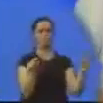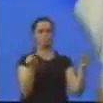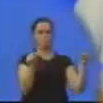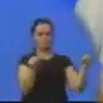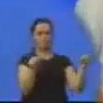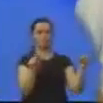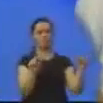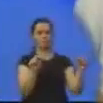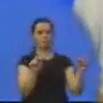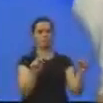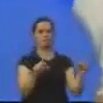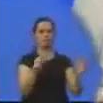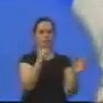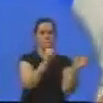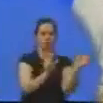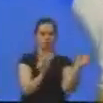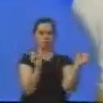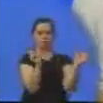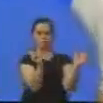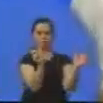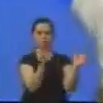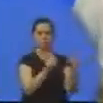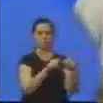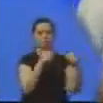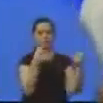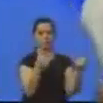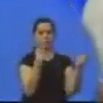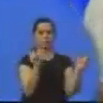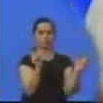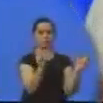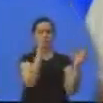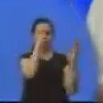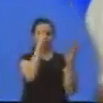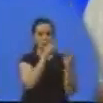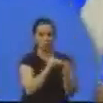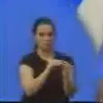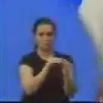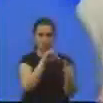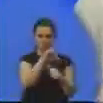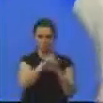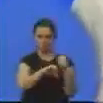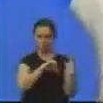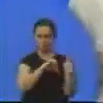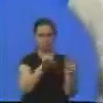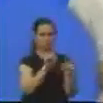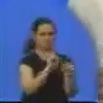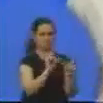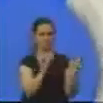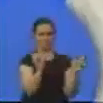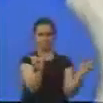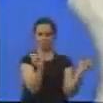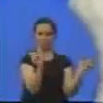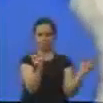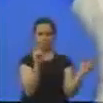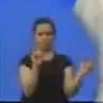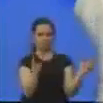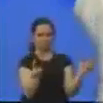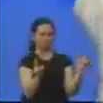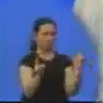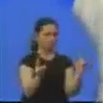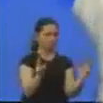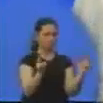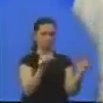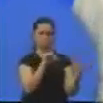são para cima. Portanto, que conclusão eu chego? Muda a concavidade? Não muda. Se não muda a concavidade, eu